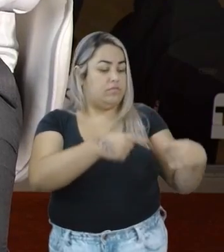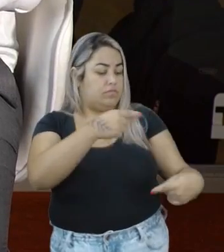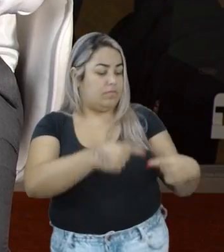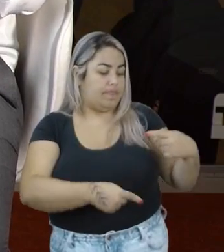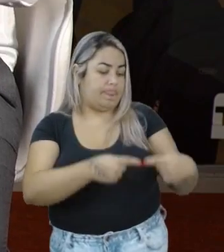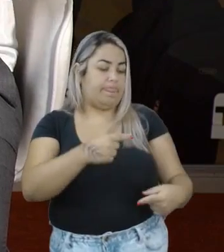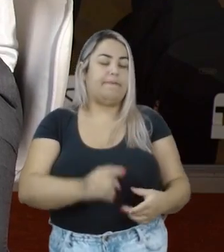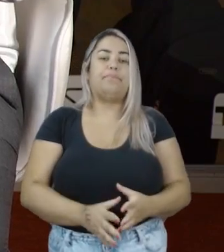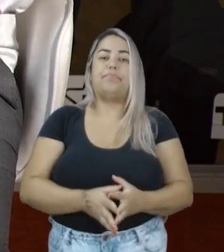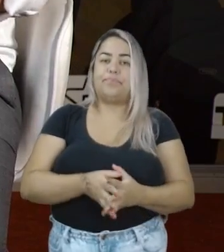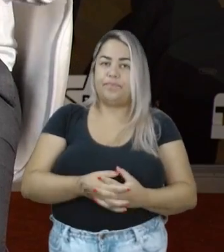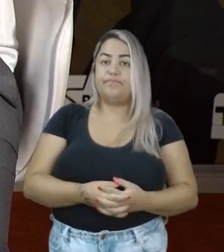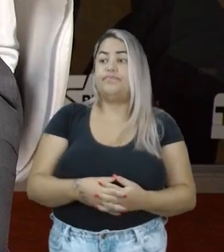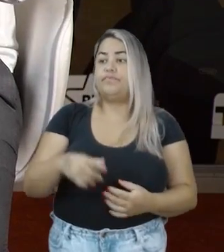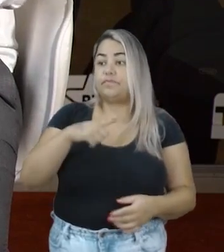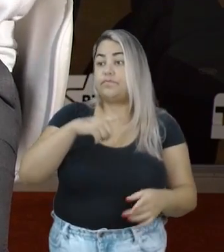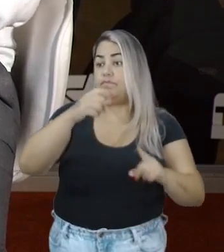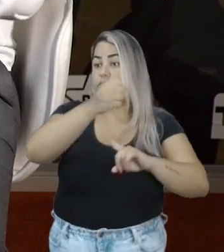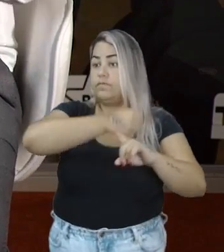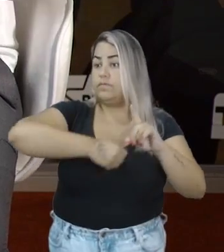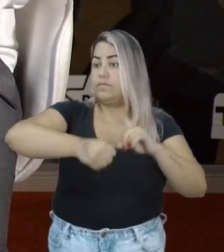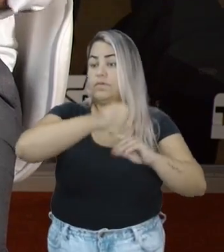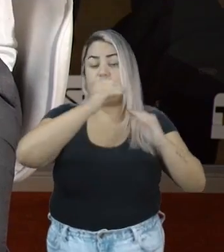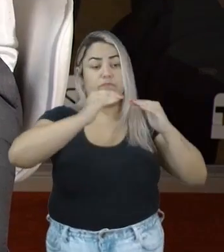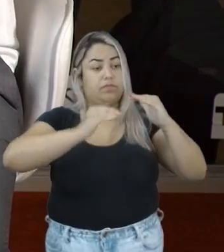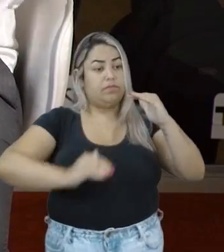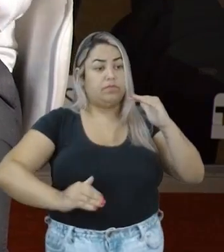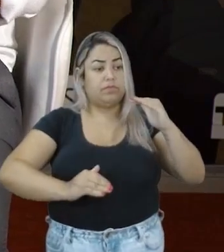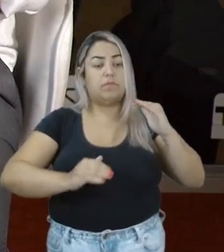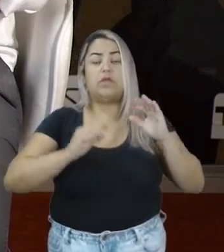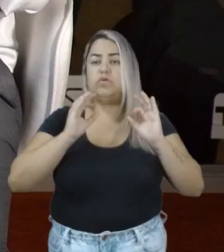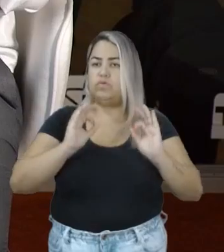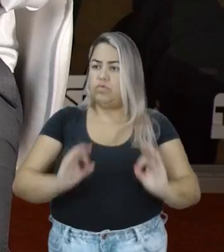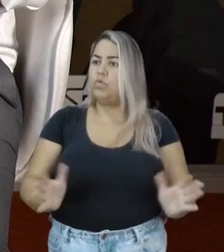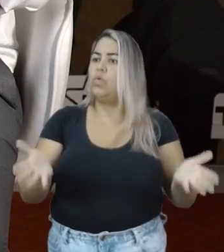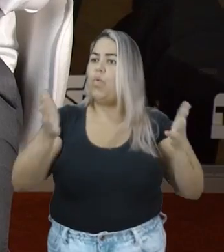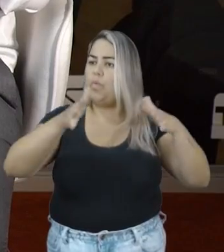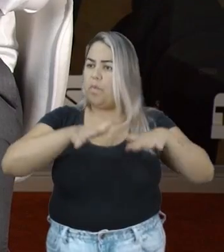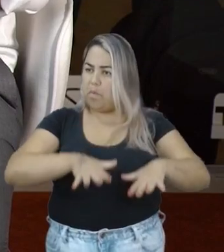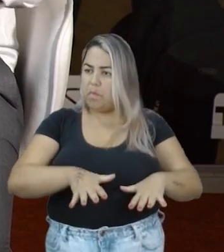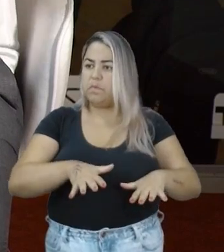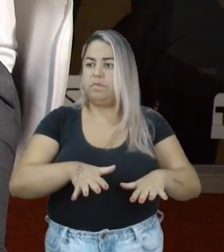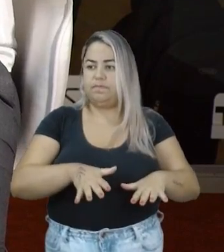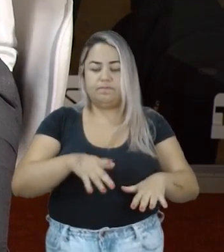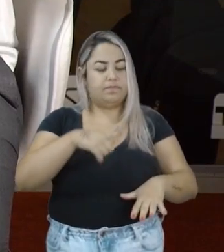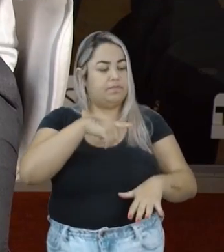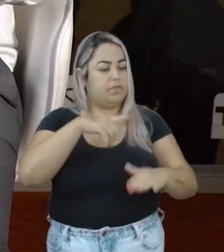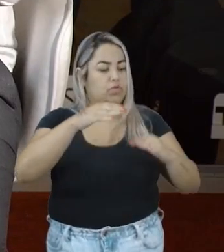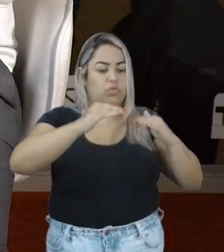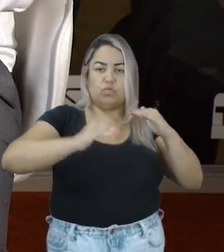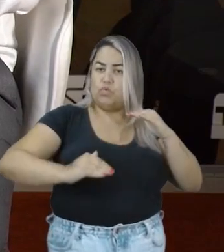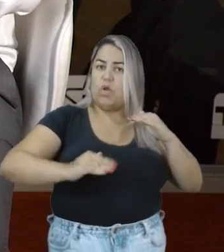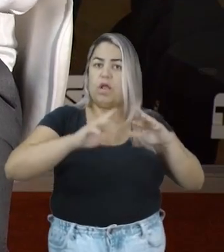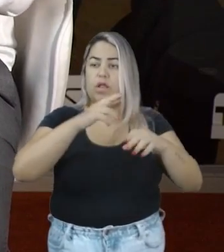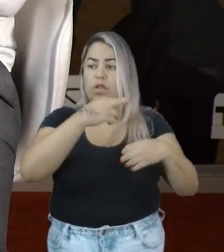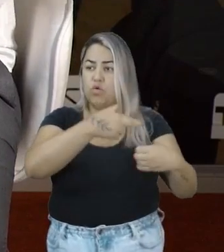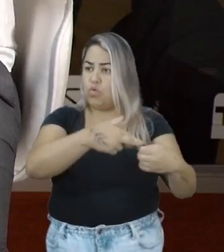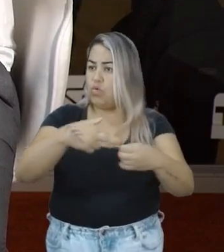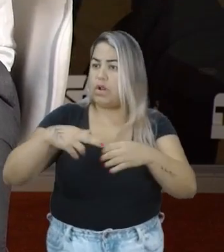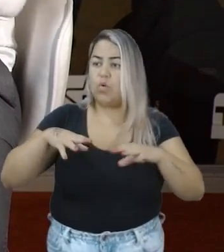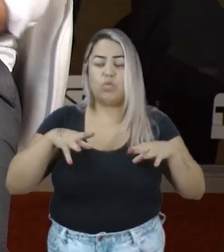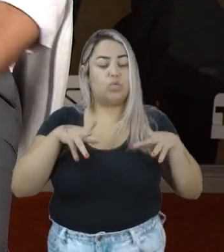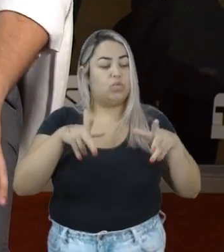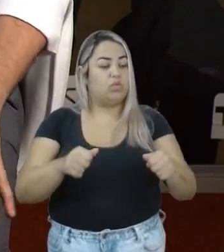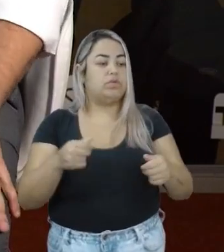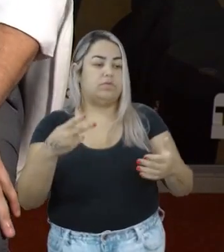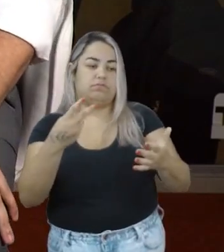premissas, de termos uma sociedade menos desigual, mais justa, mais inclusiva, que tenha menos desigualdades regionais, tudo isso que